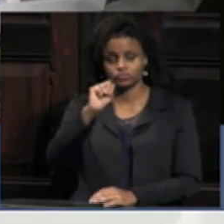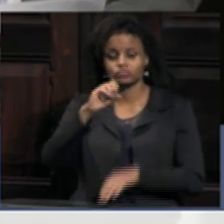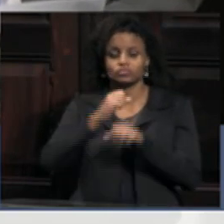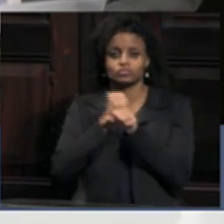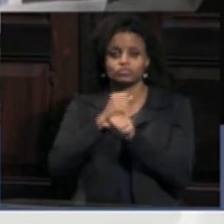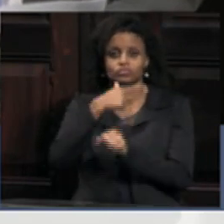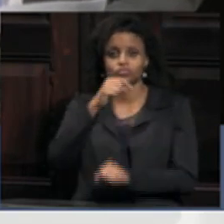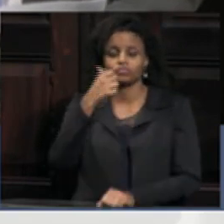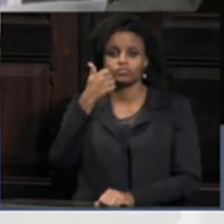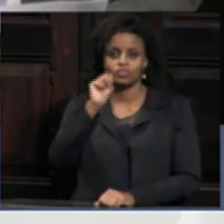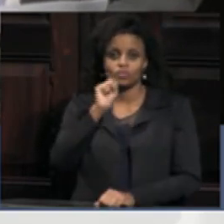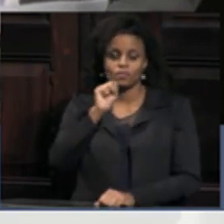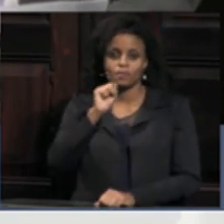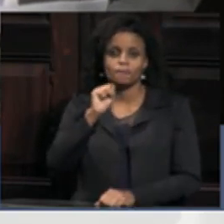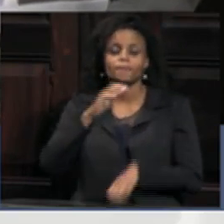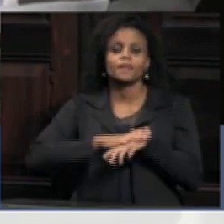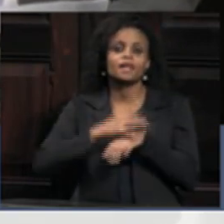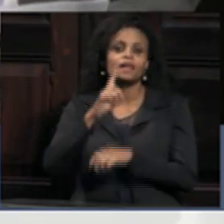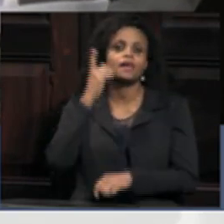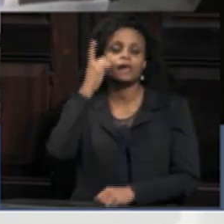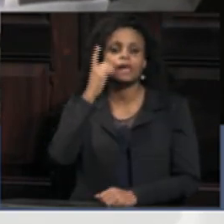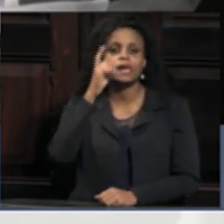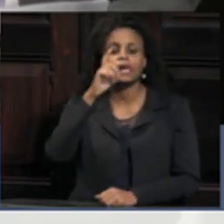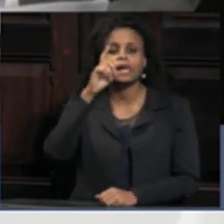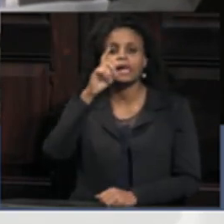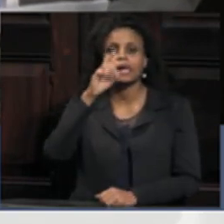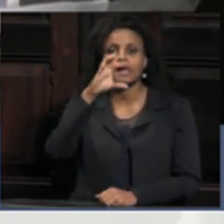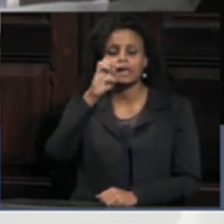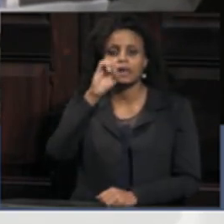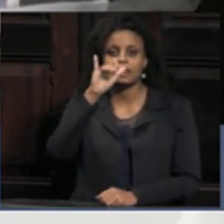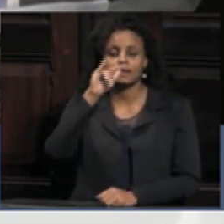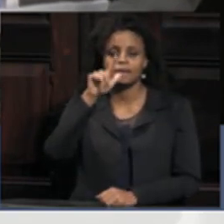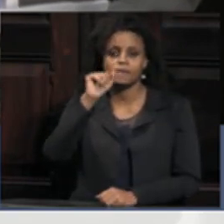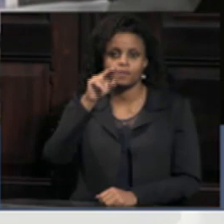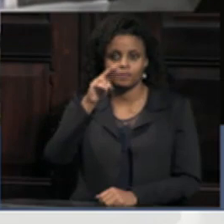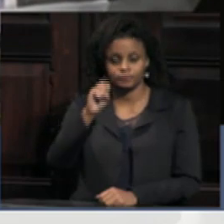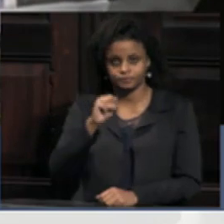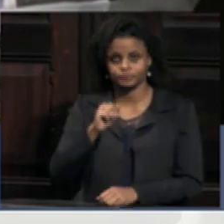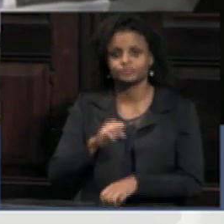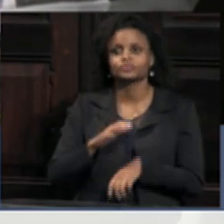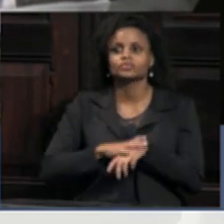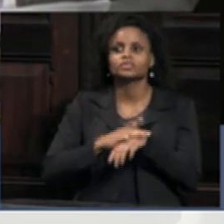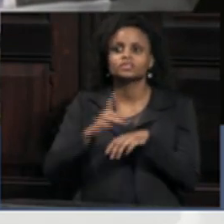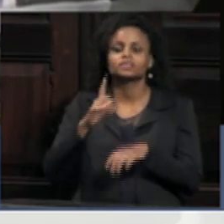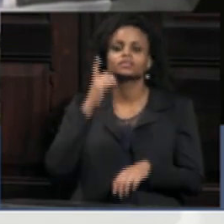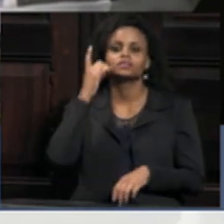4358/2018, autoria do deputado André Ceciliano e Cristino Áureo. Veto total oposto ao projeto de lei